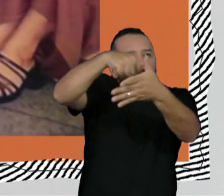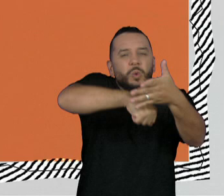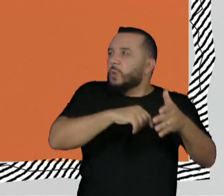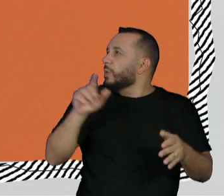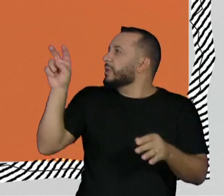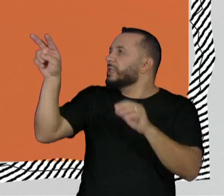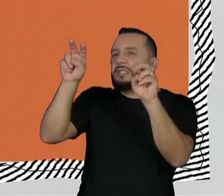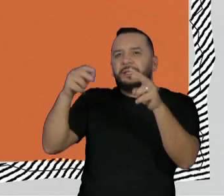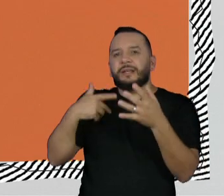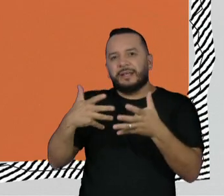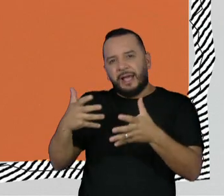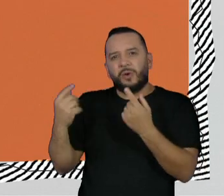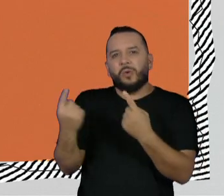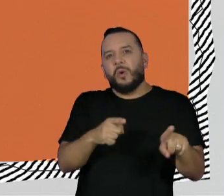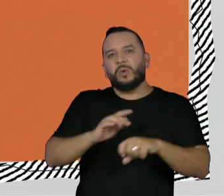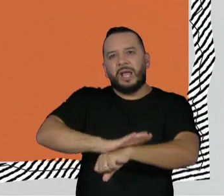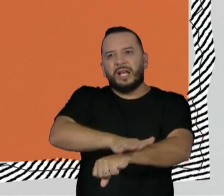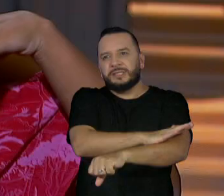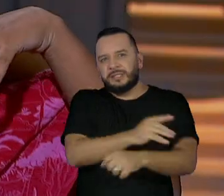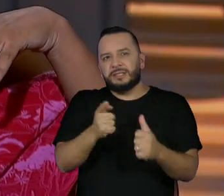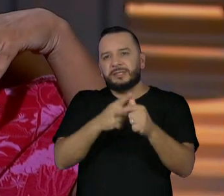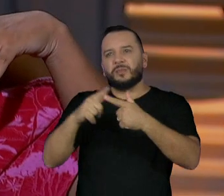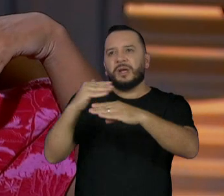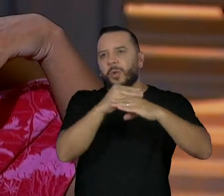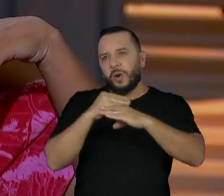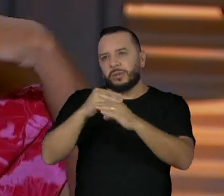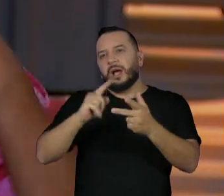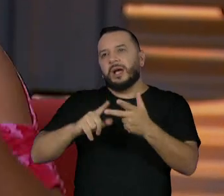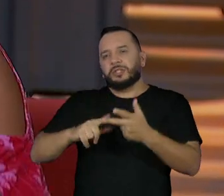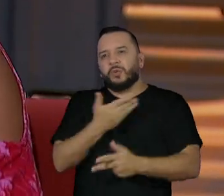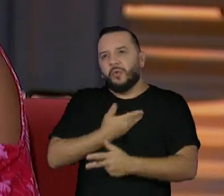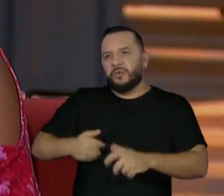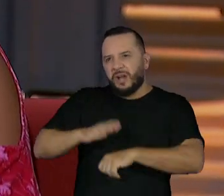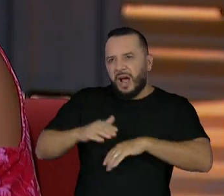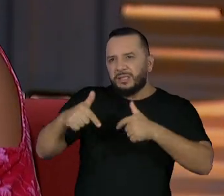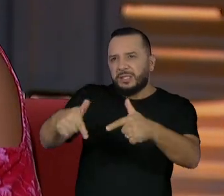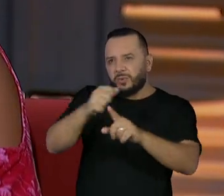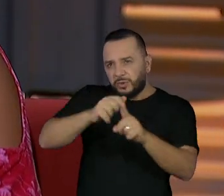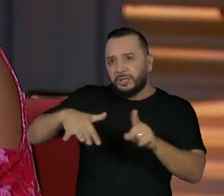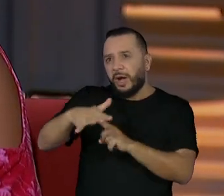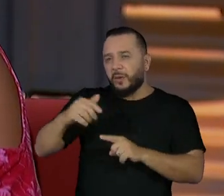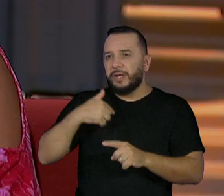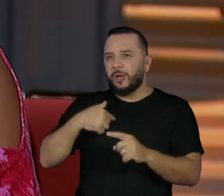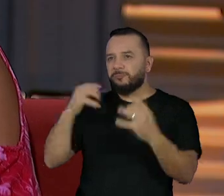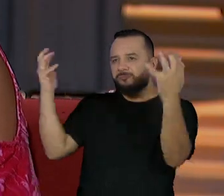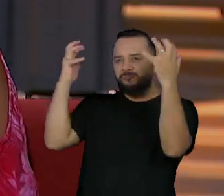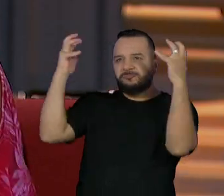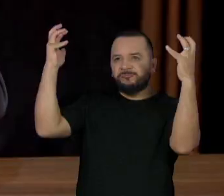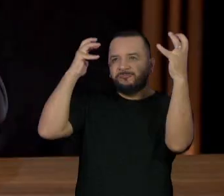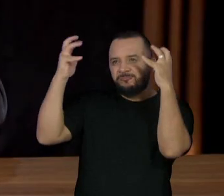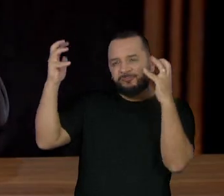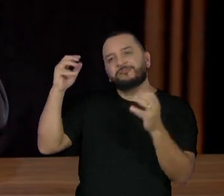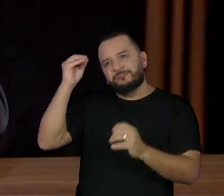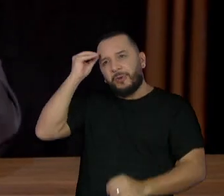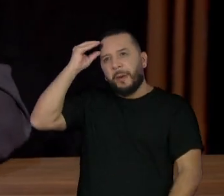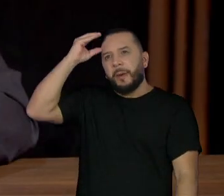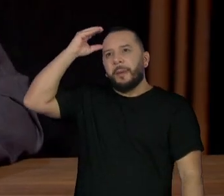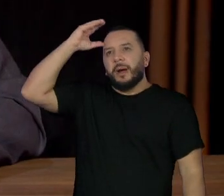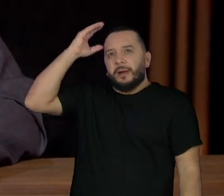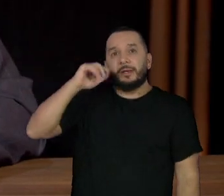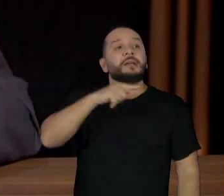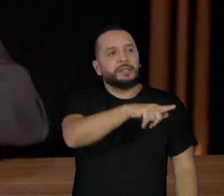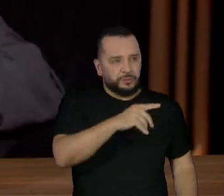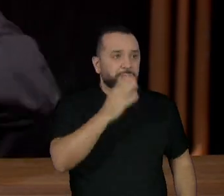mais igualdade, pelas políticas sociais. Então, isso forma a gente, né? Eu não tenho dúvida. E eu não nego a importância